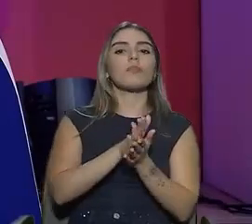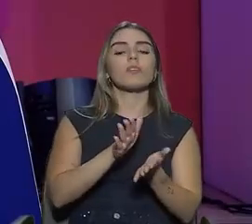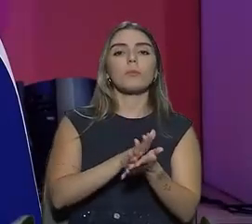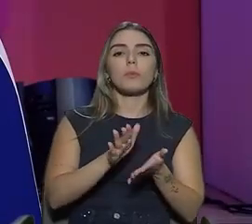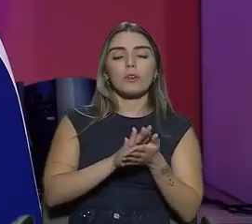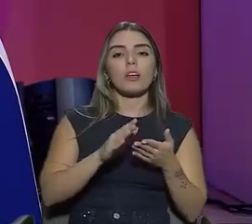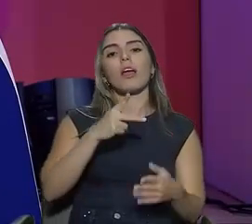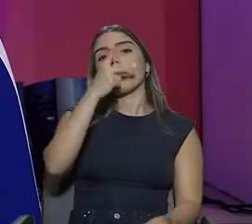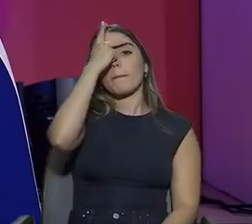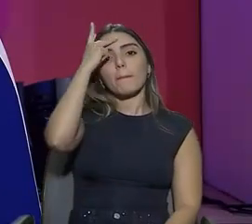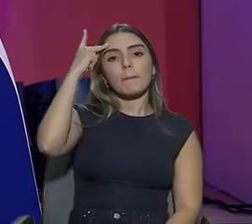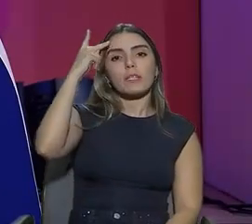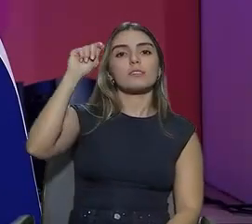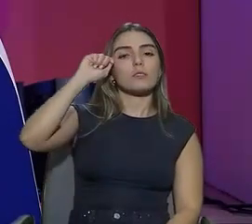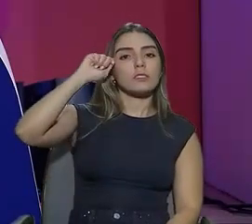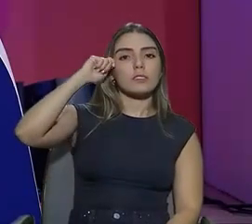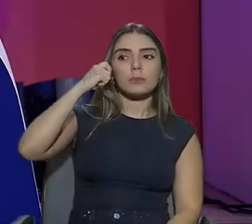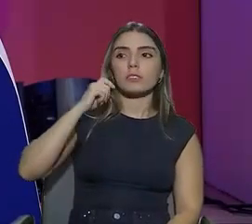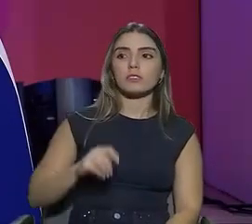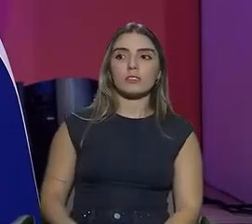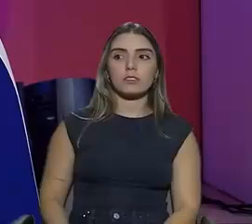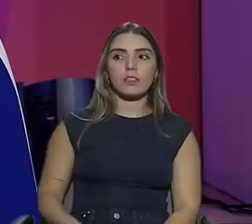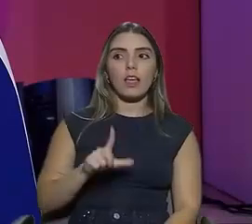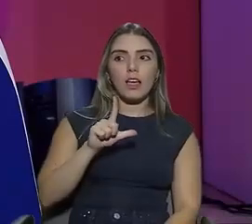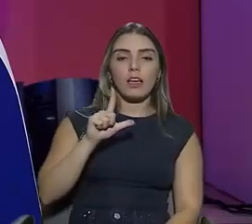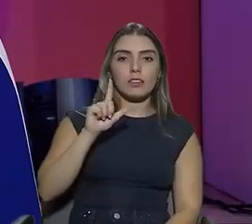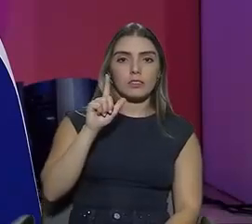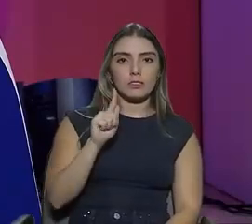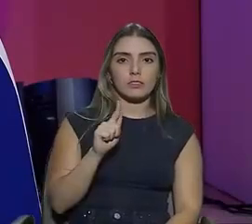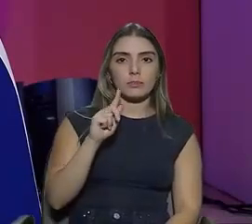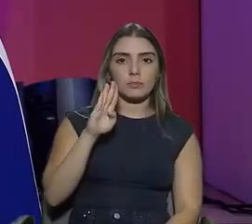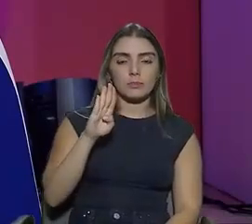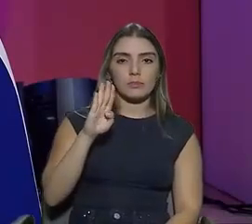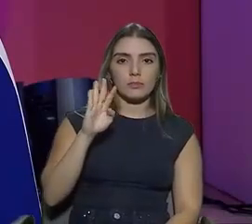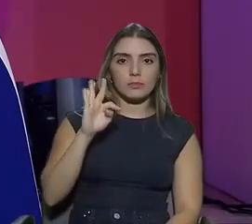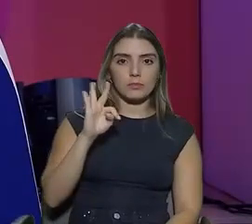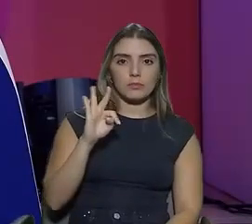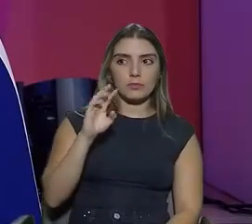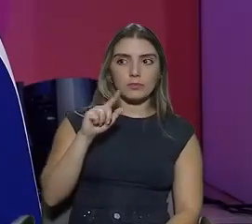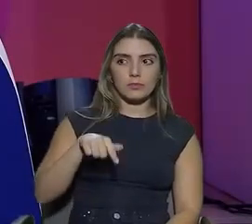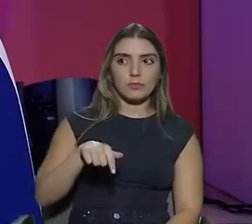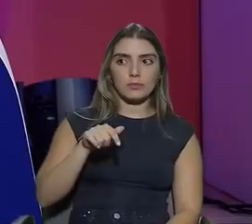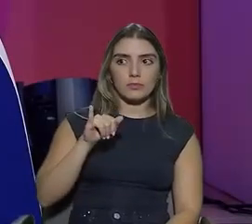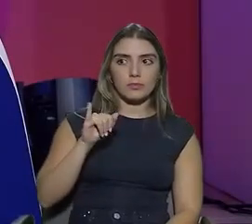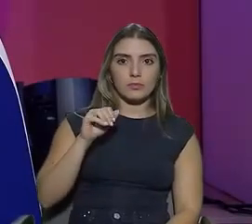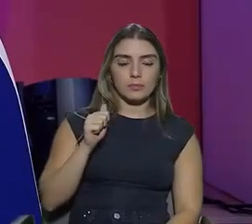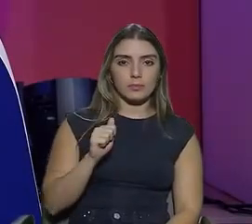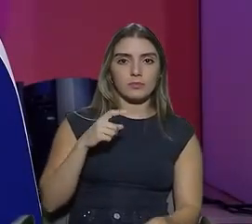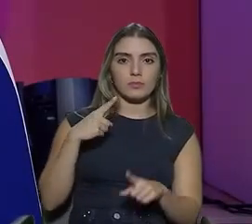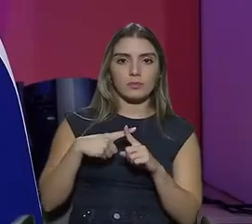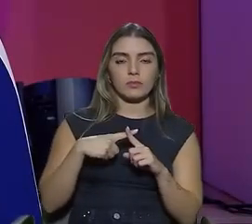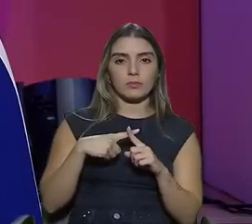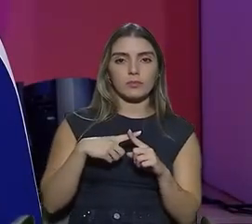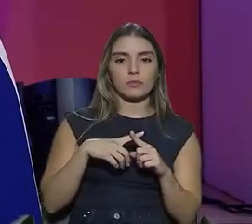num projeto muito bonito que chamava Coleção Escrevivência. Olha as confluências, né? E aí